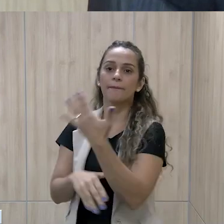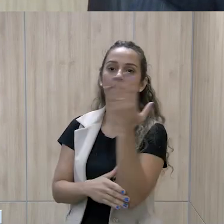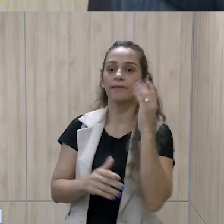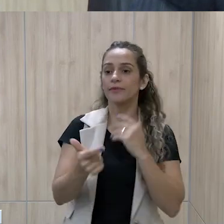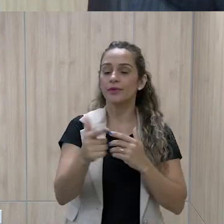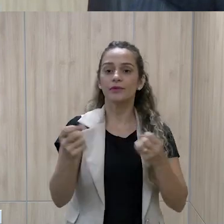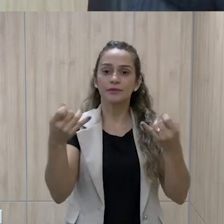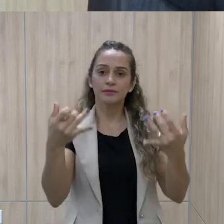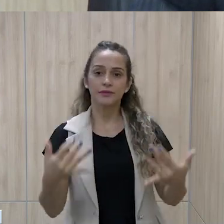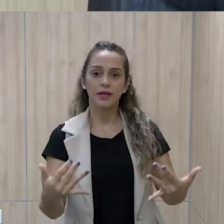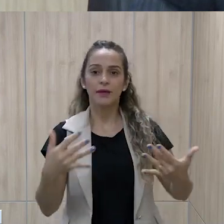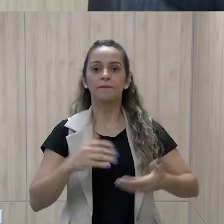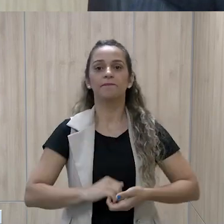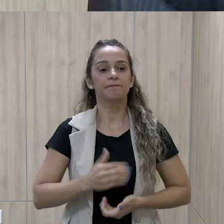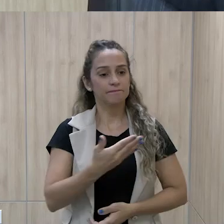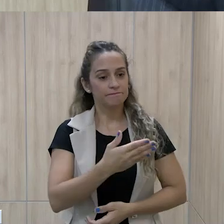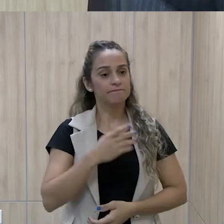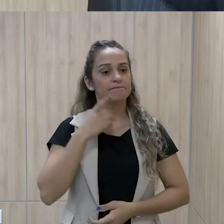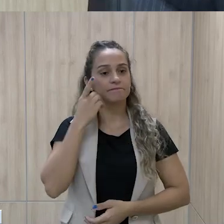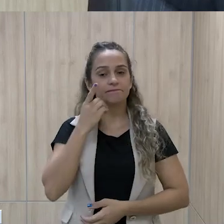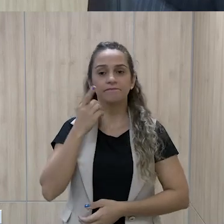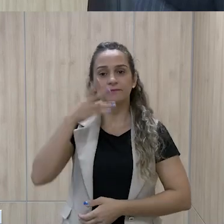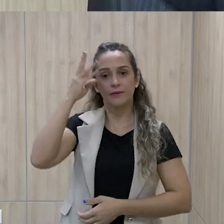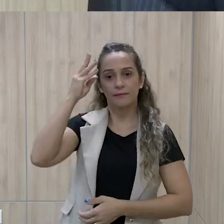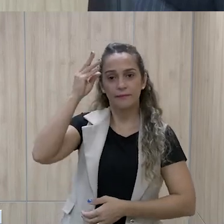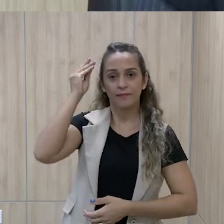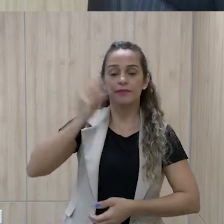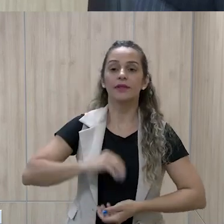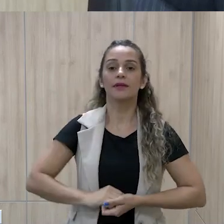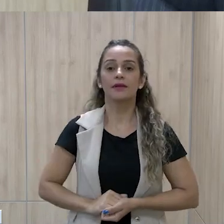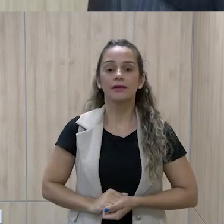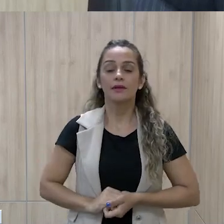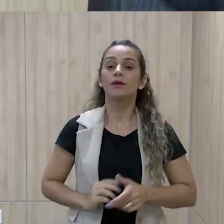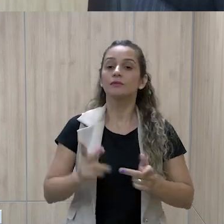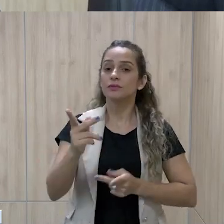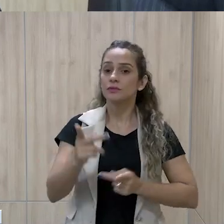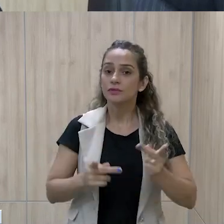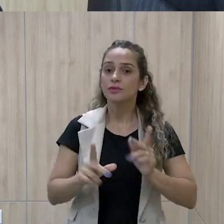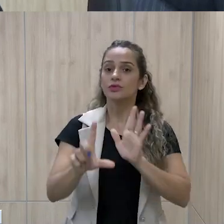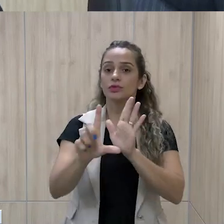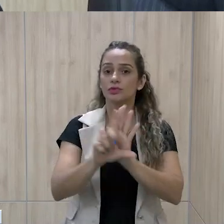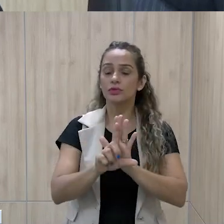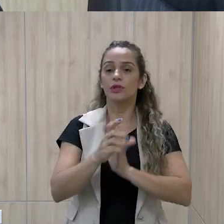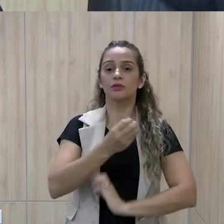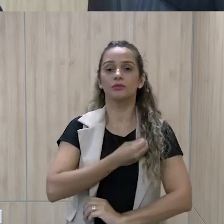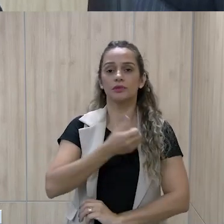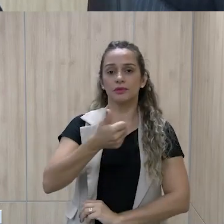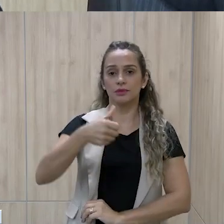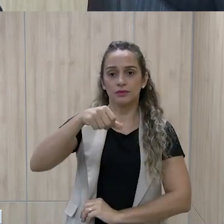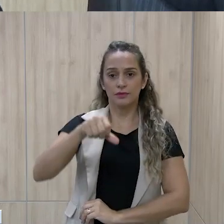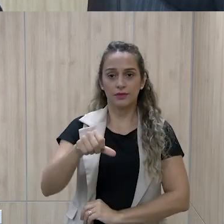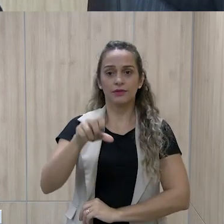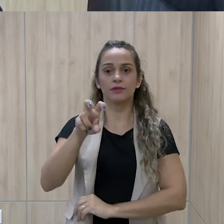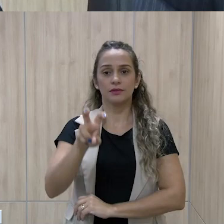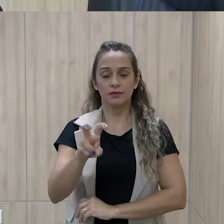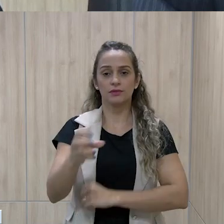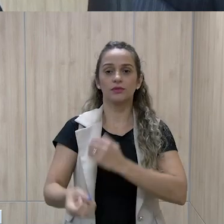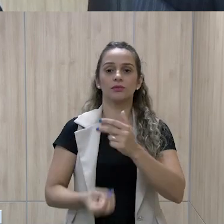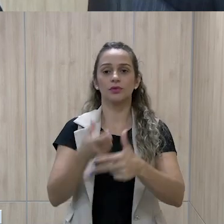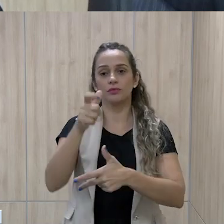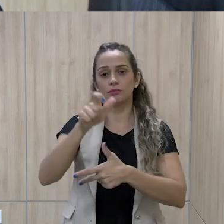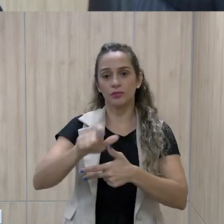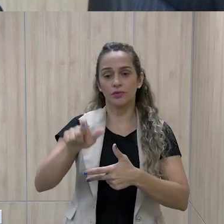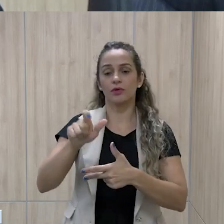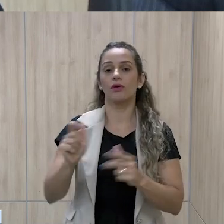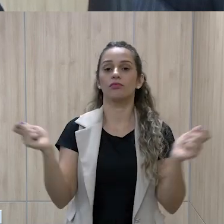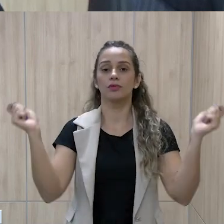e da outra providência para relatar deputado do Delegado Camargo projeto de lei número 195 de 2023